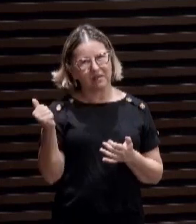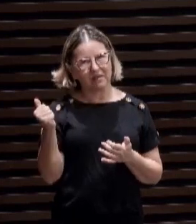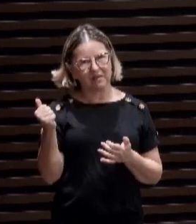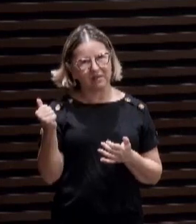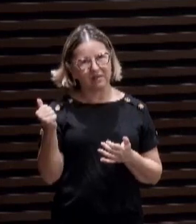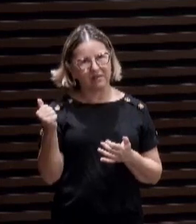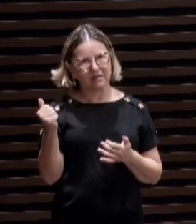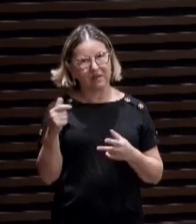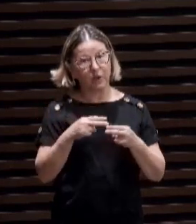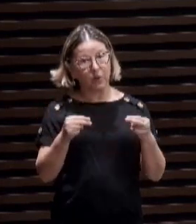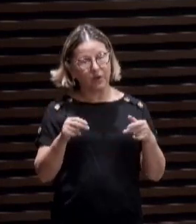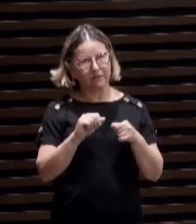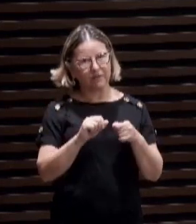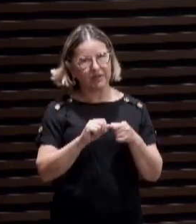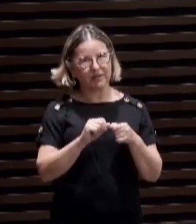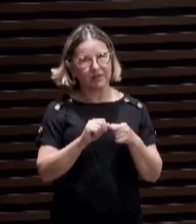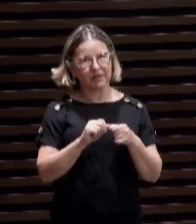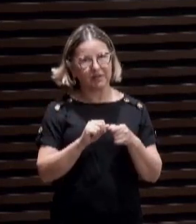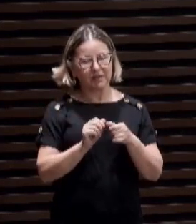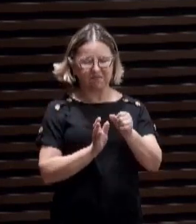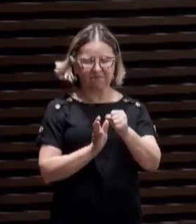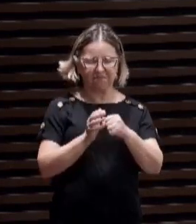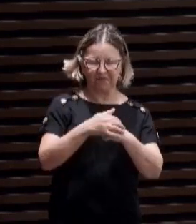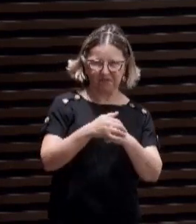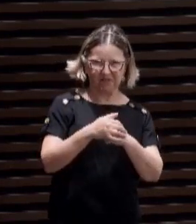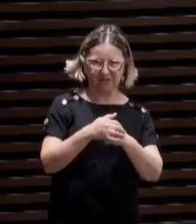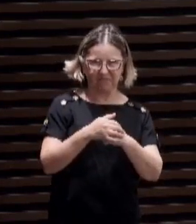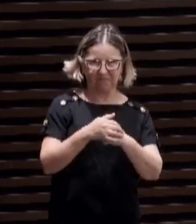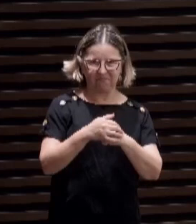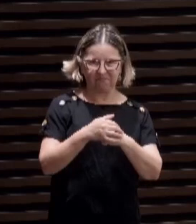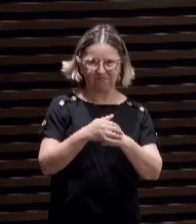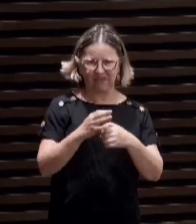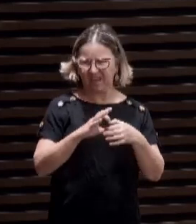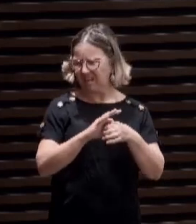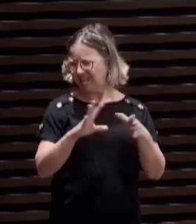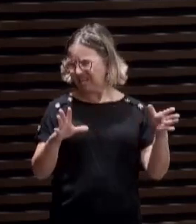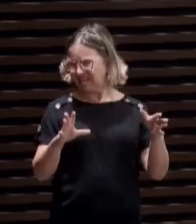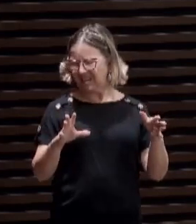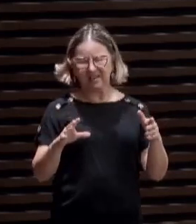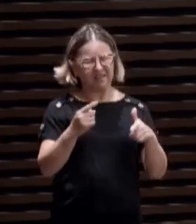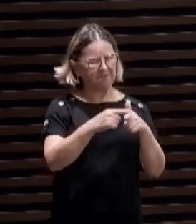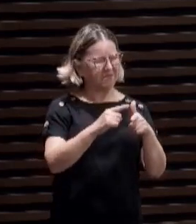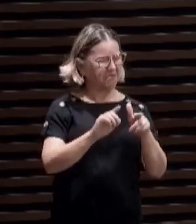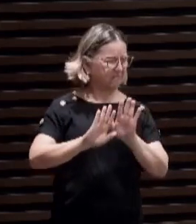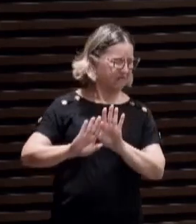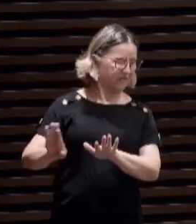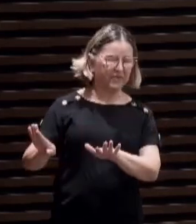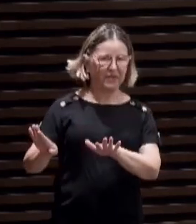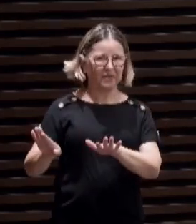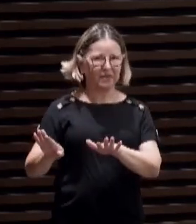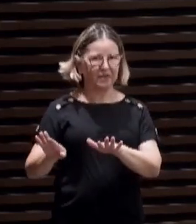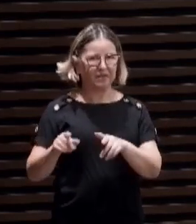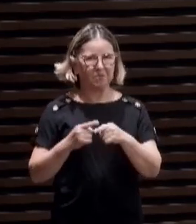coisa a fazer é enfiar a cabeça num buraco e deixar as coisas rolarem, porque eu não tenho muito a ver